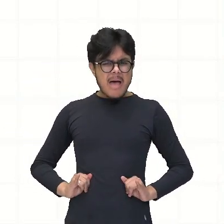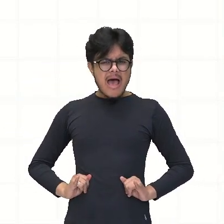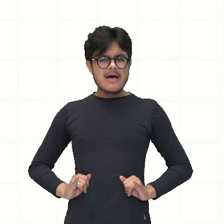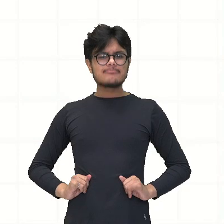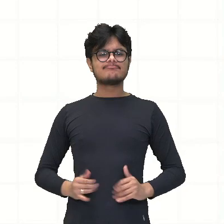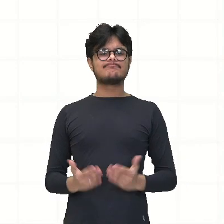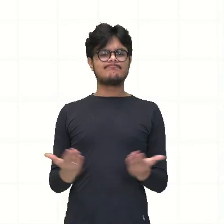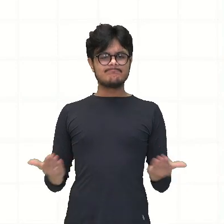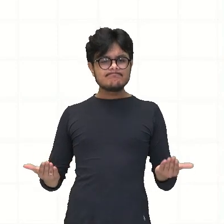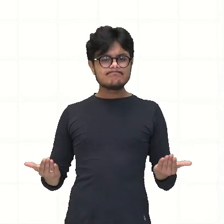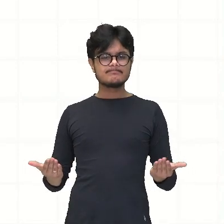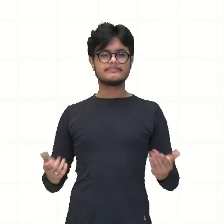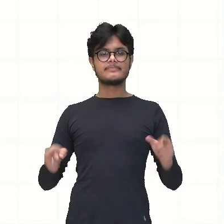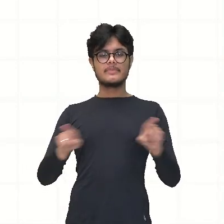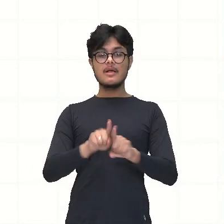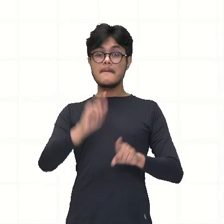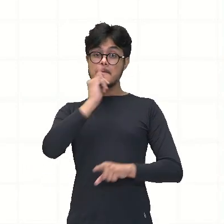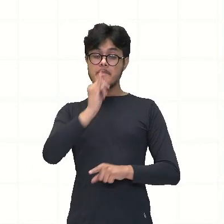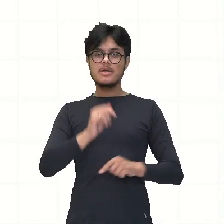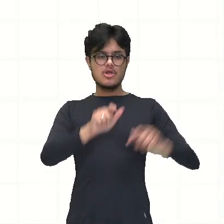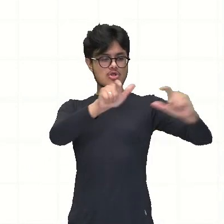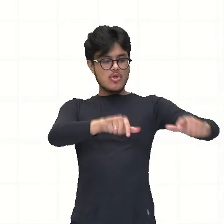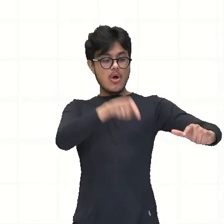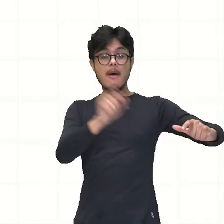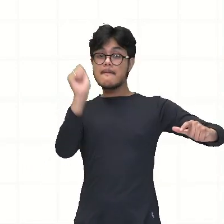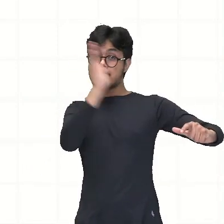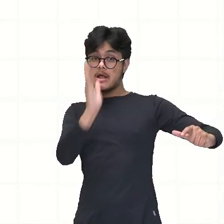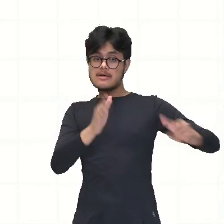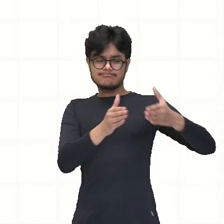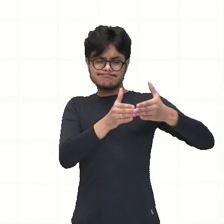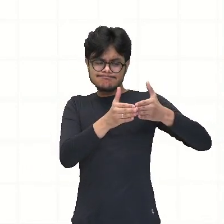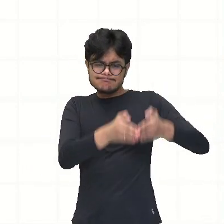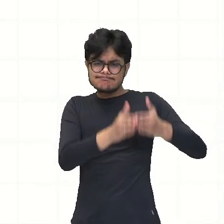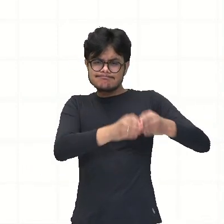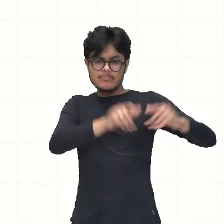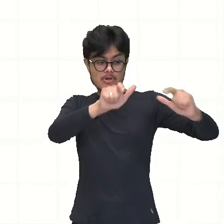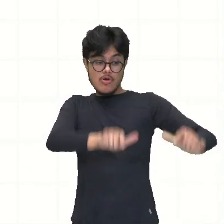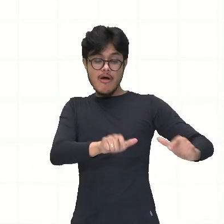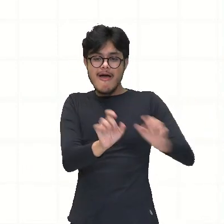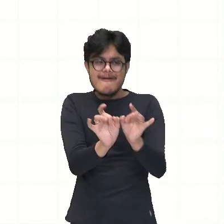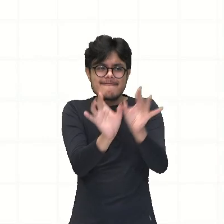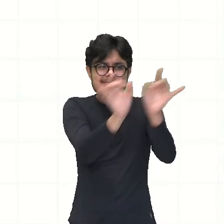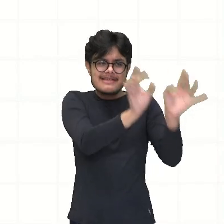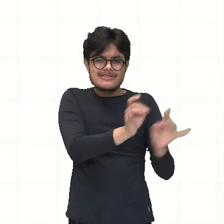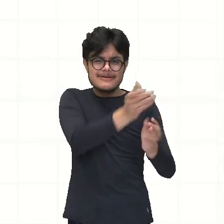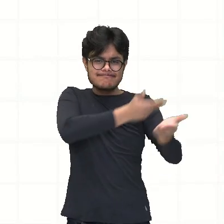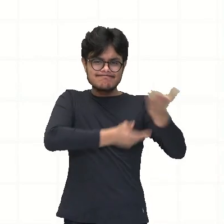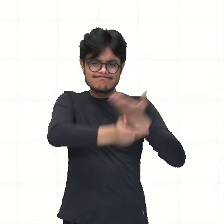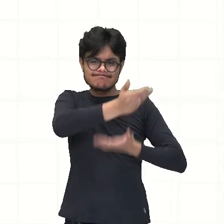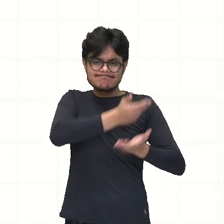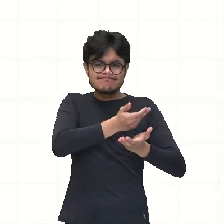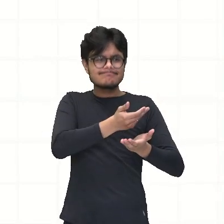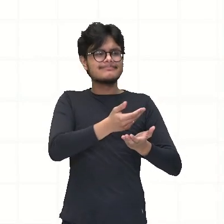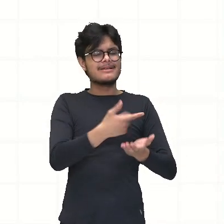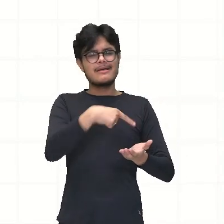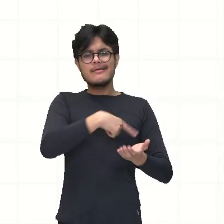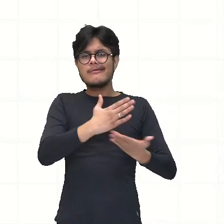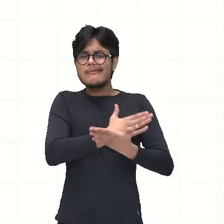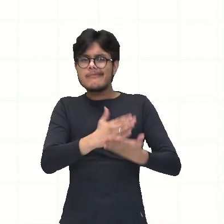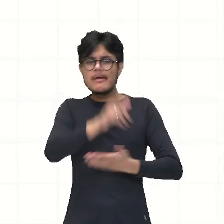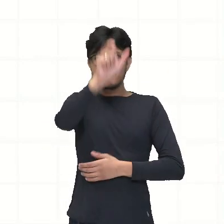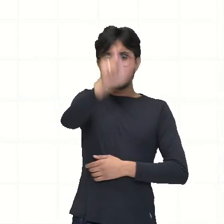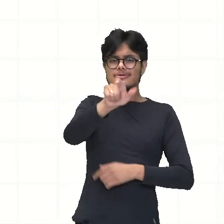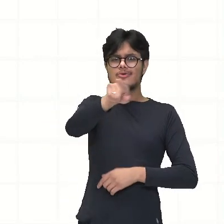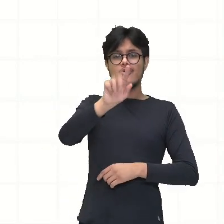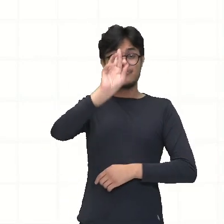comercializavam as pessoas nos portos brasileiros, né, justamente ali para fazendeiros, donos